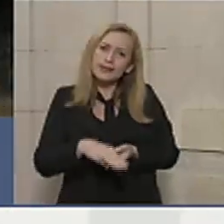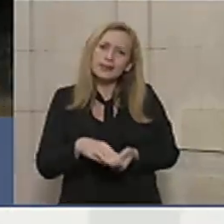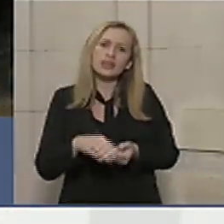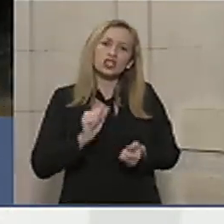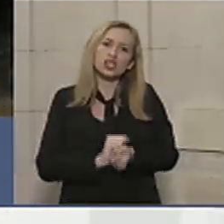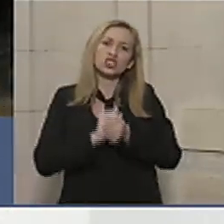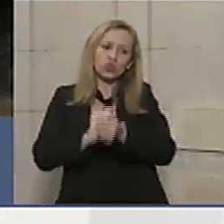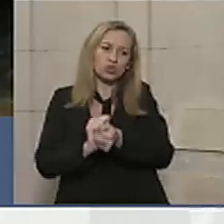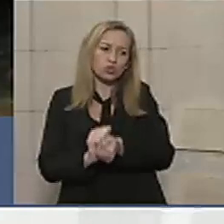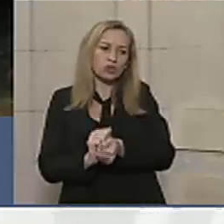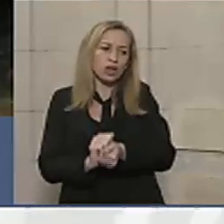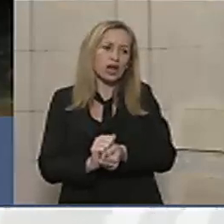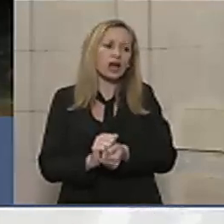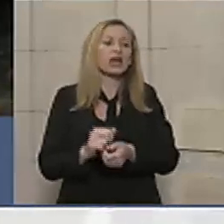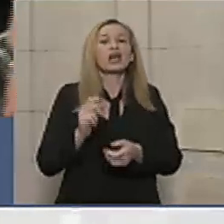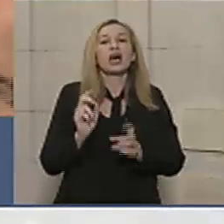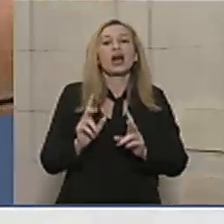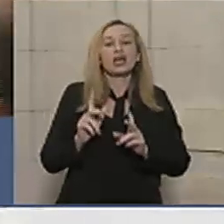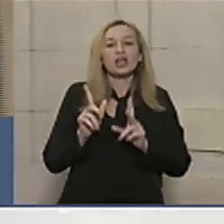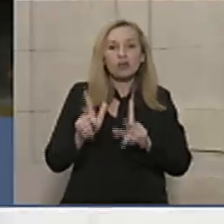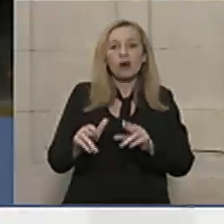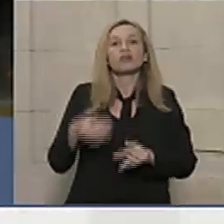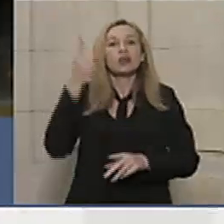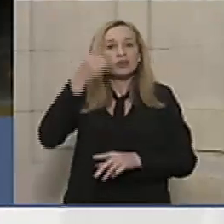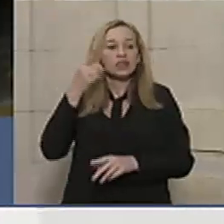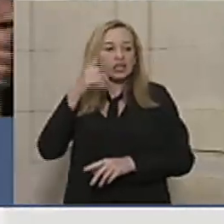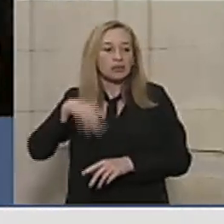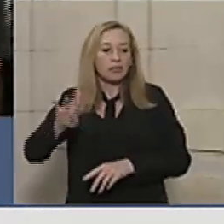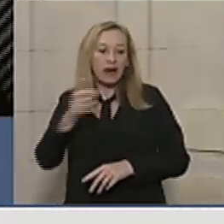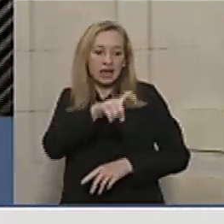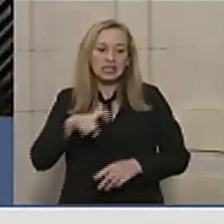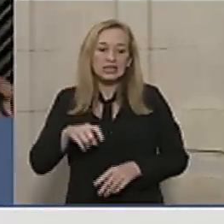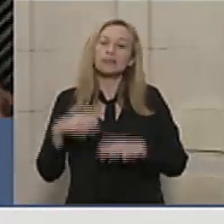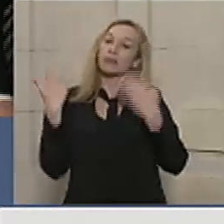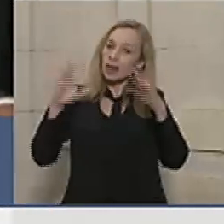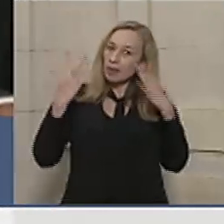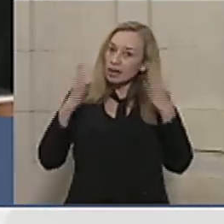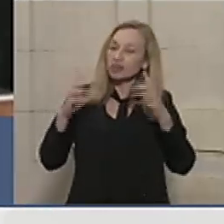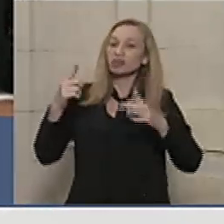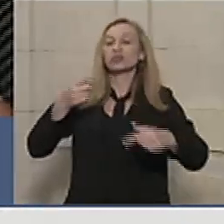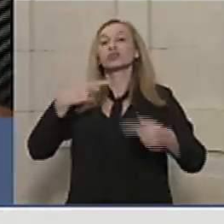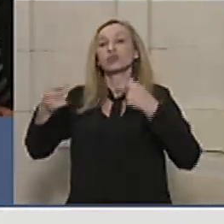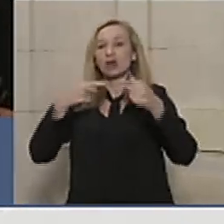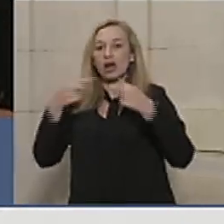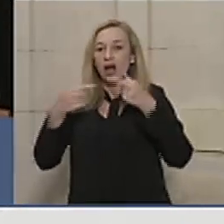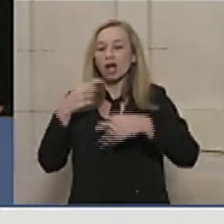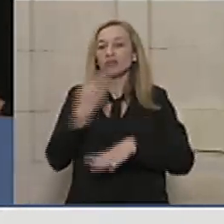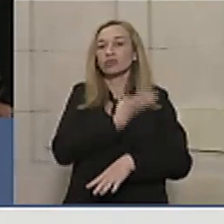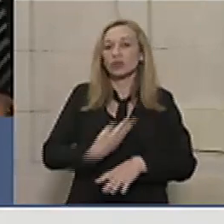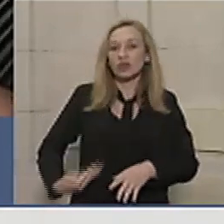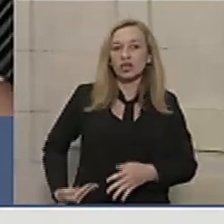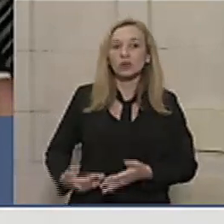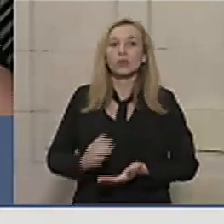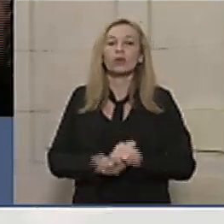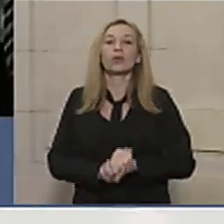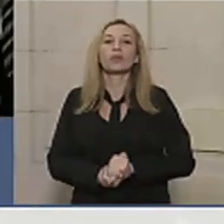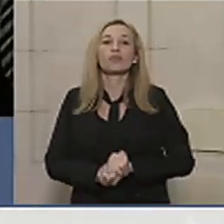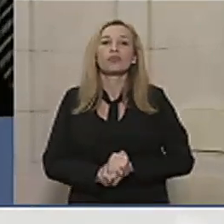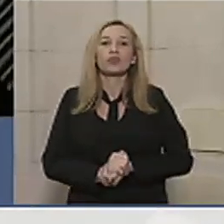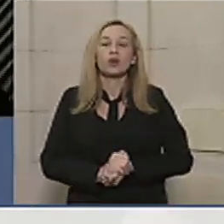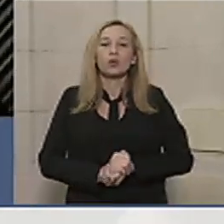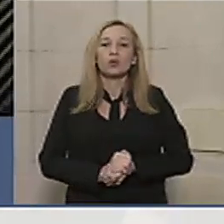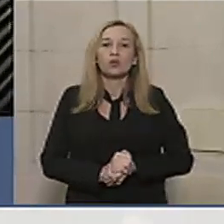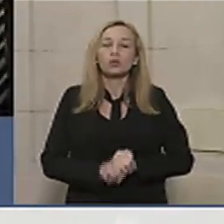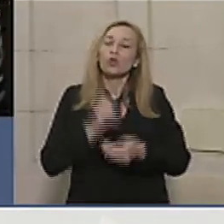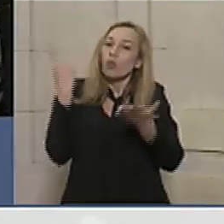nessa questão. Assim como o deputado Max, parabenizo, com o diálogo que tem tido com essa casa o governador,